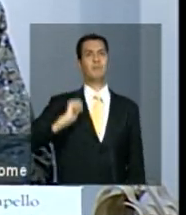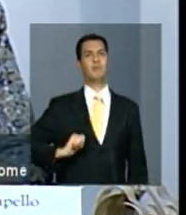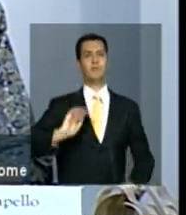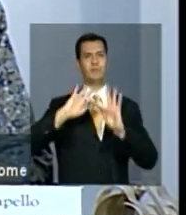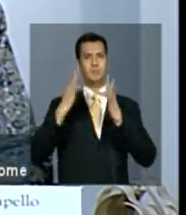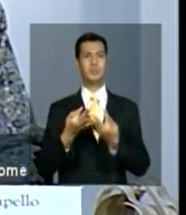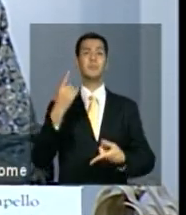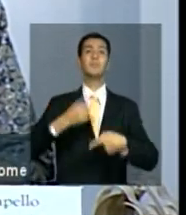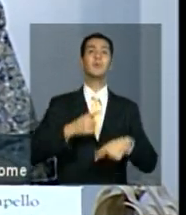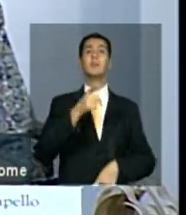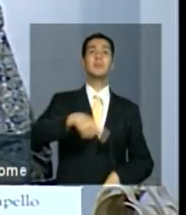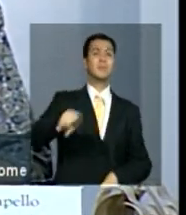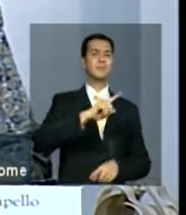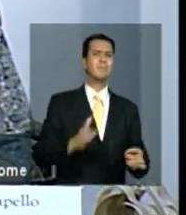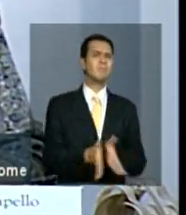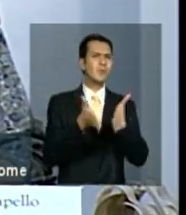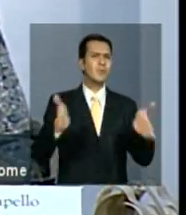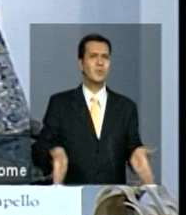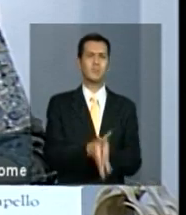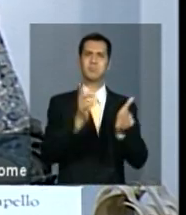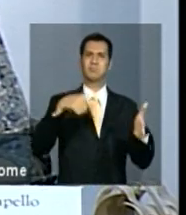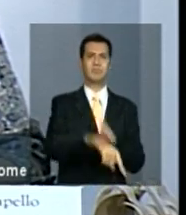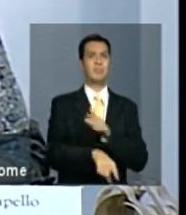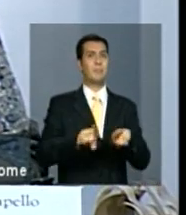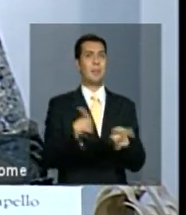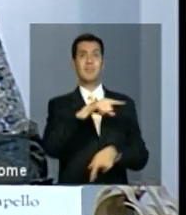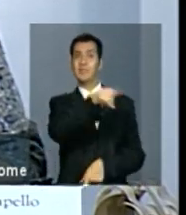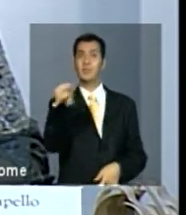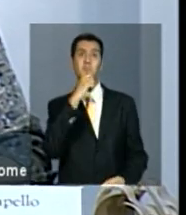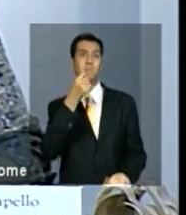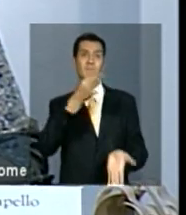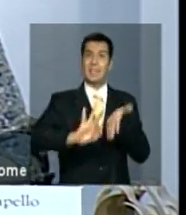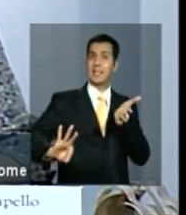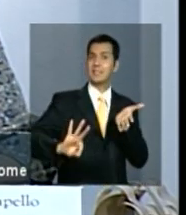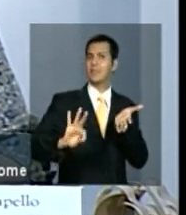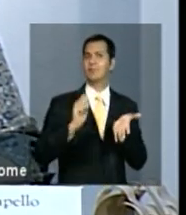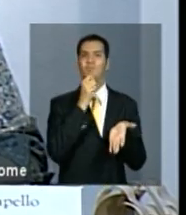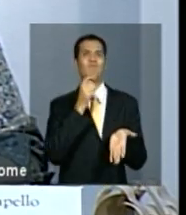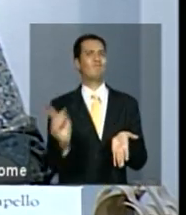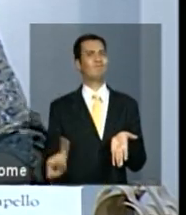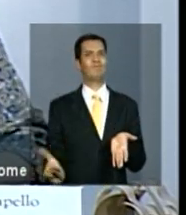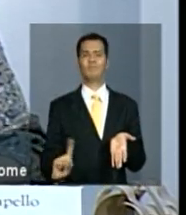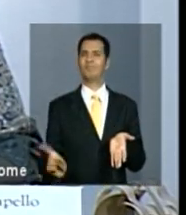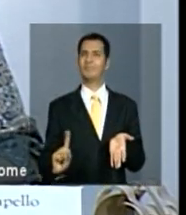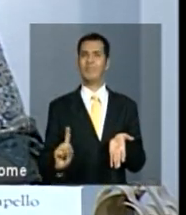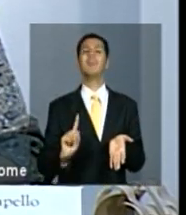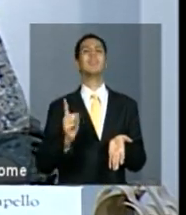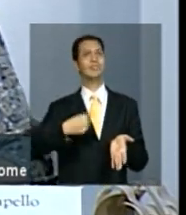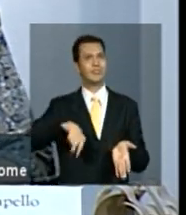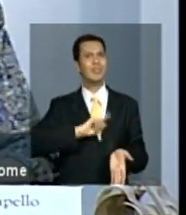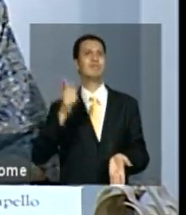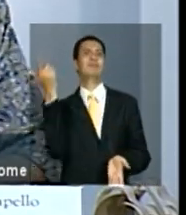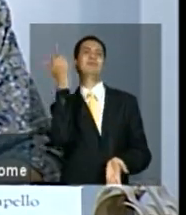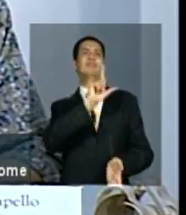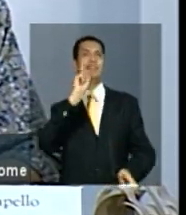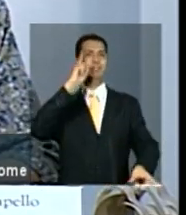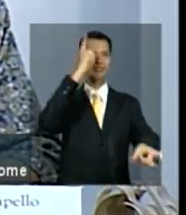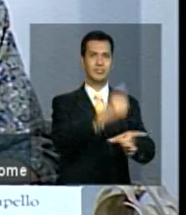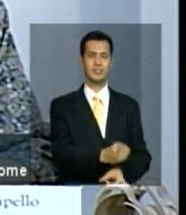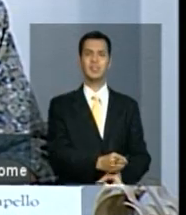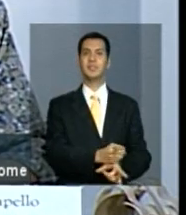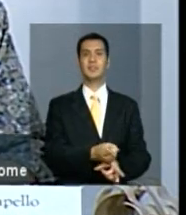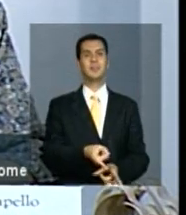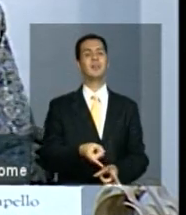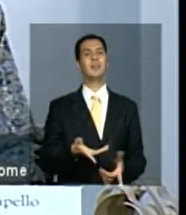extrema pobreza e ainda não estavam nos nossos cadastros ainda não estavam nos nossos registros não tinham sido